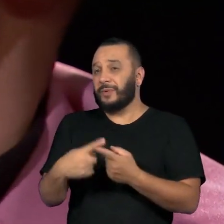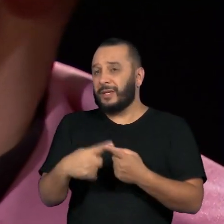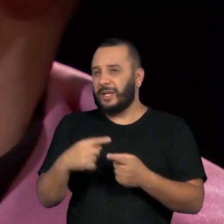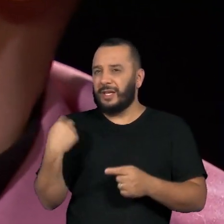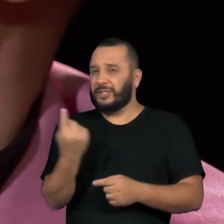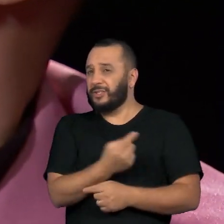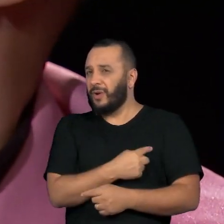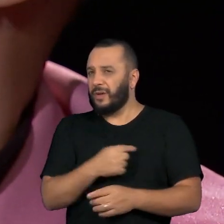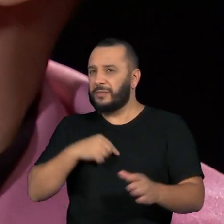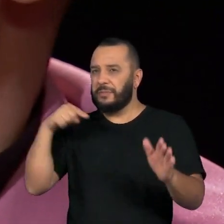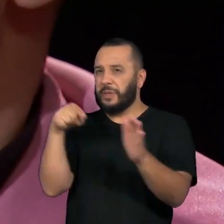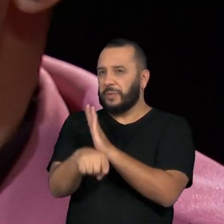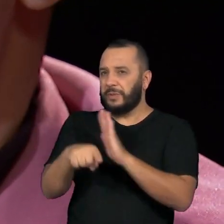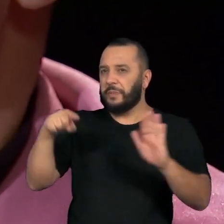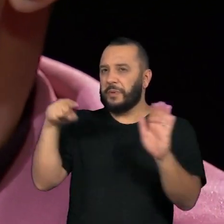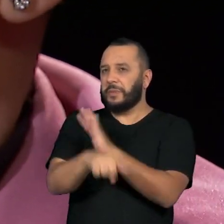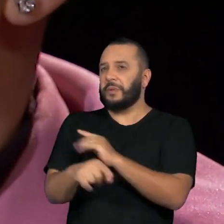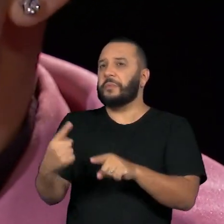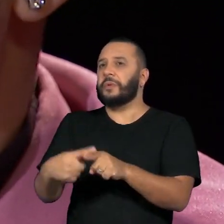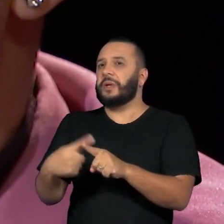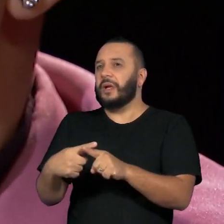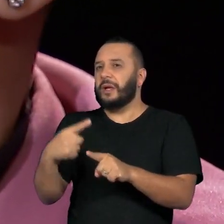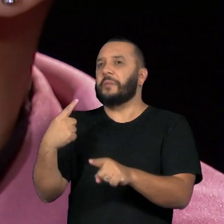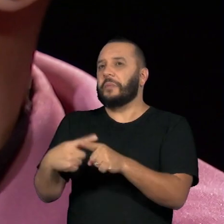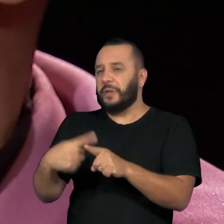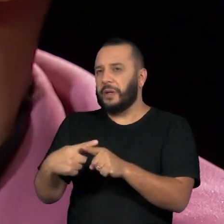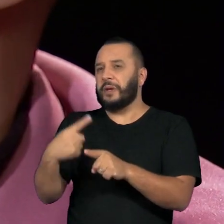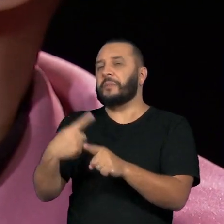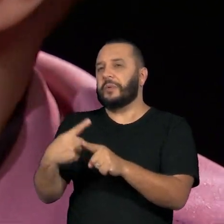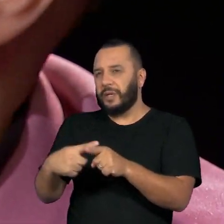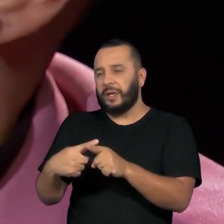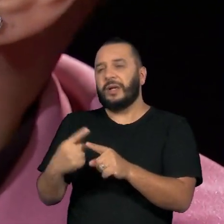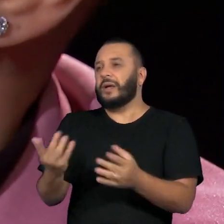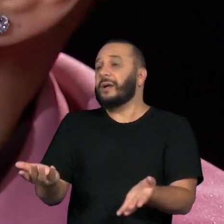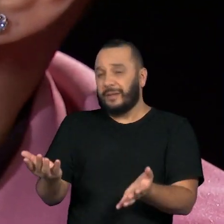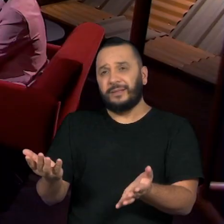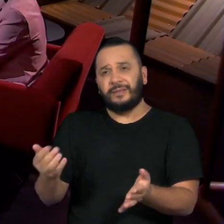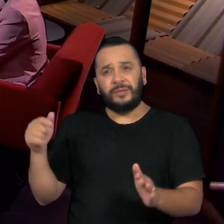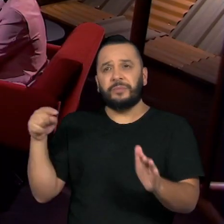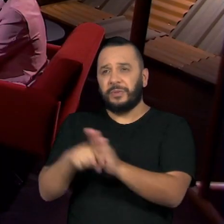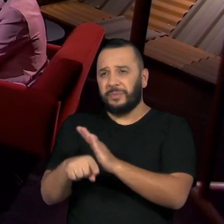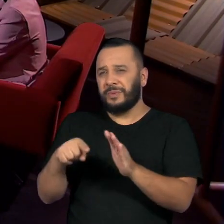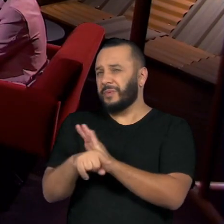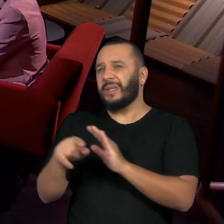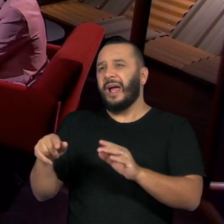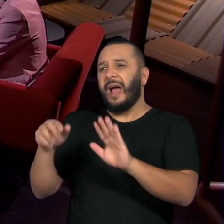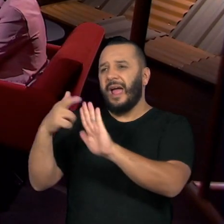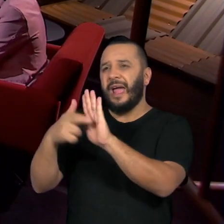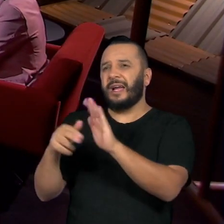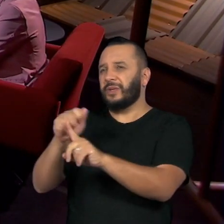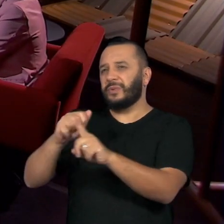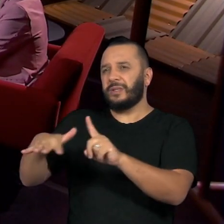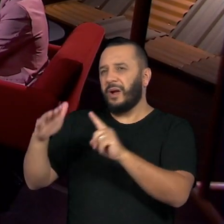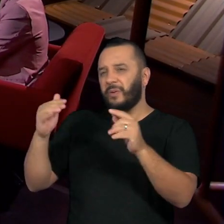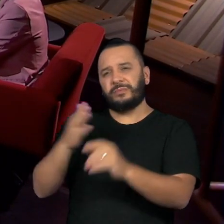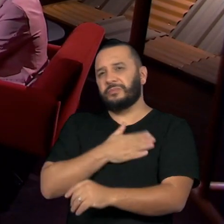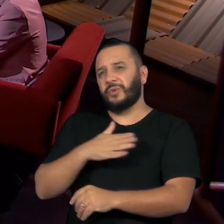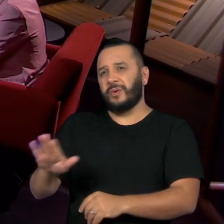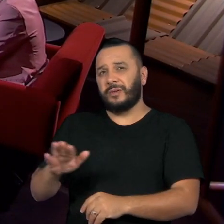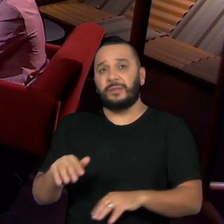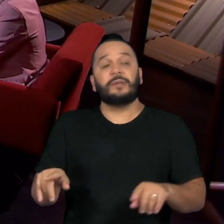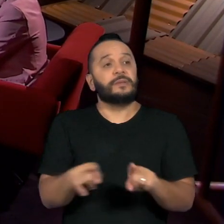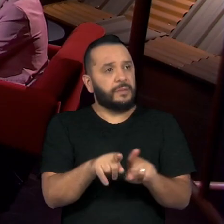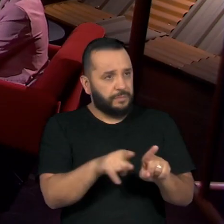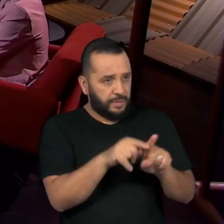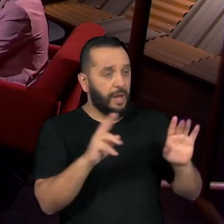vive menos isso é assim, então você tem que ser assim. Não, a gente se questiona. Você diz mais facilidade para